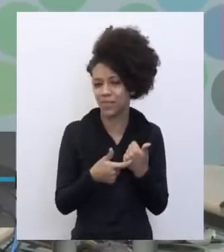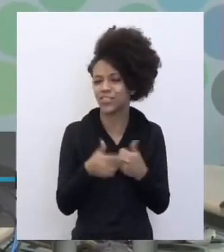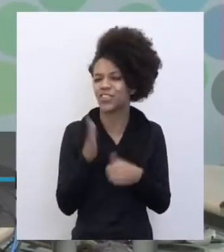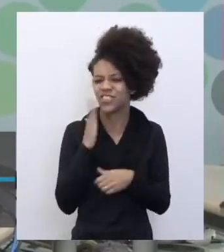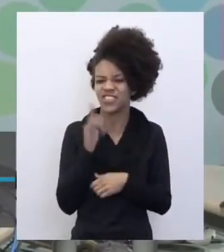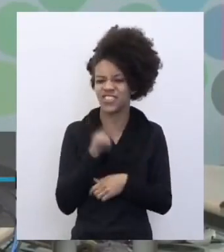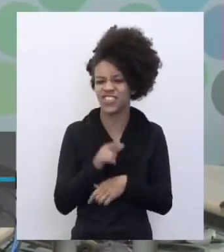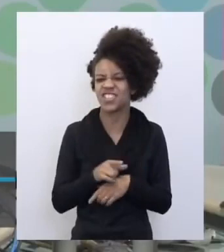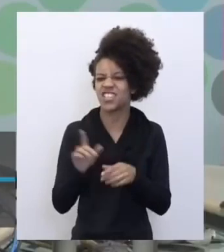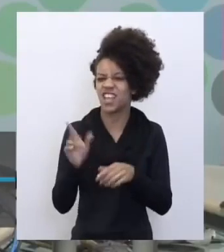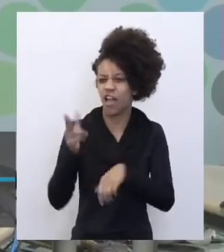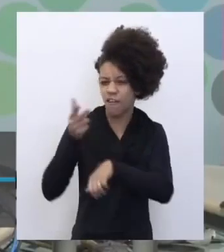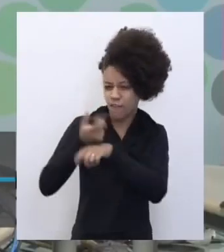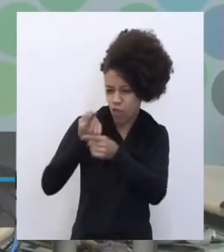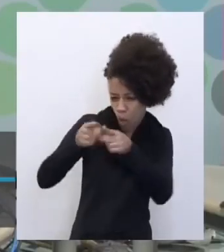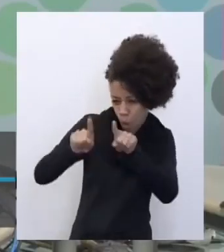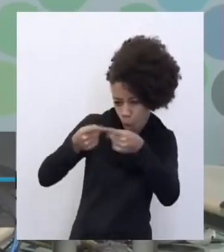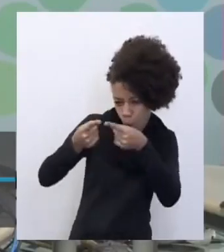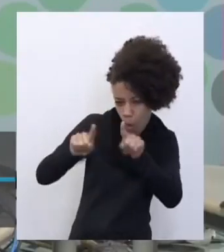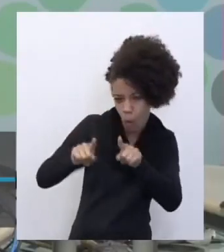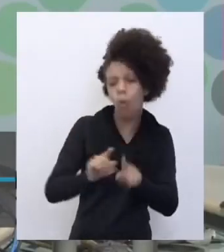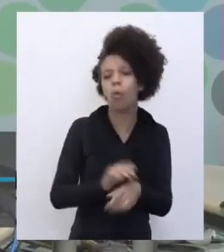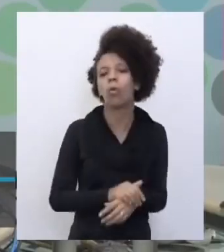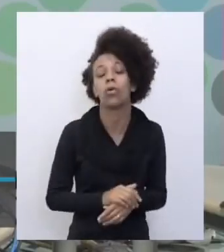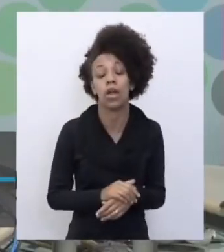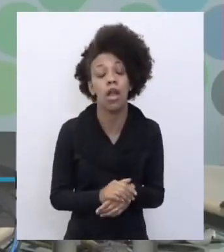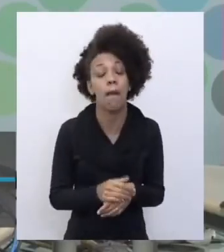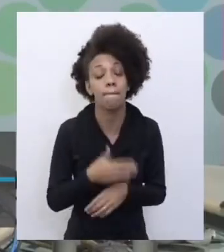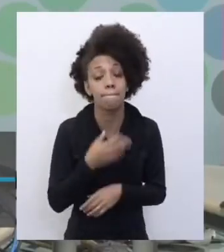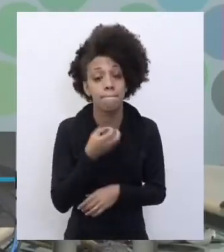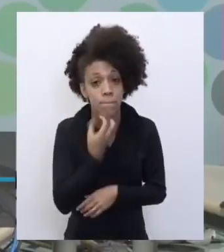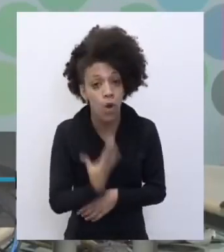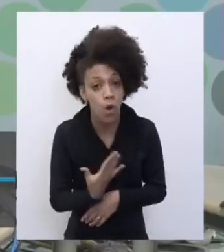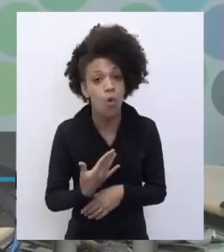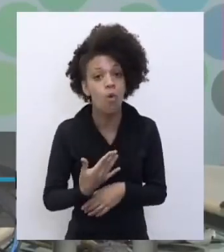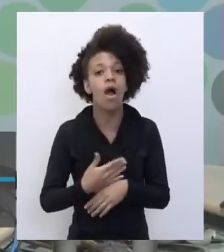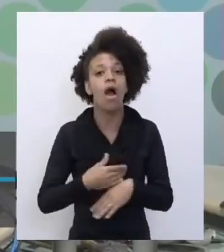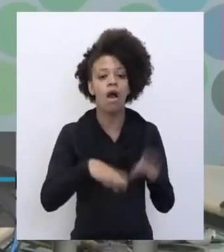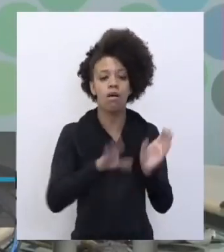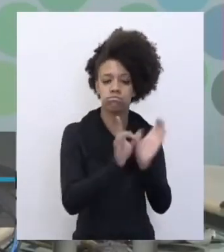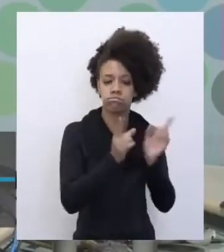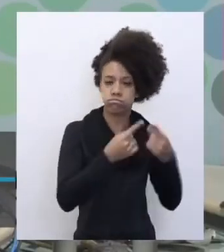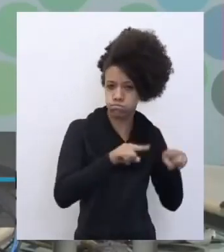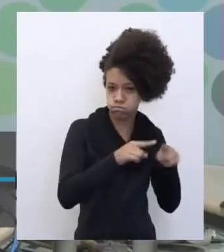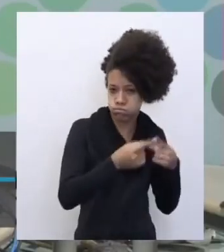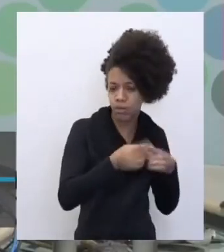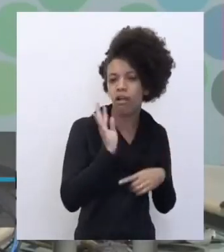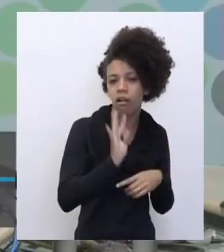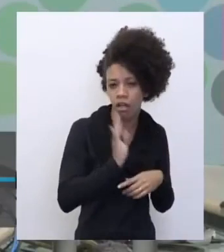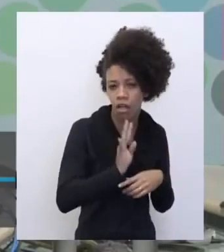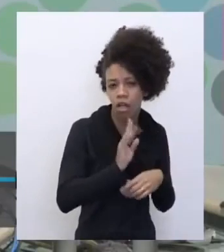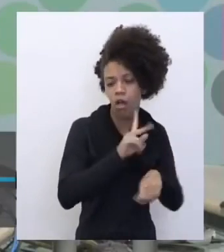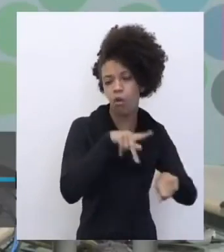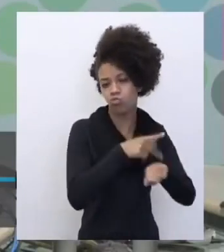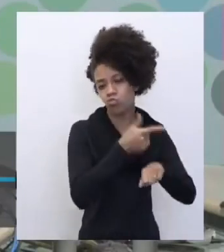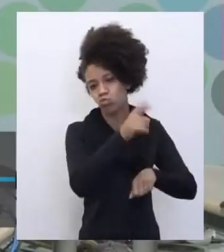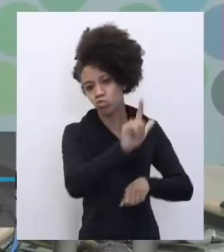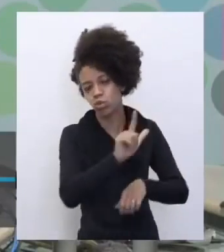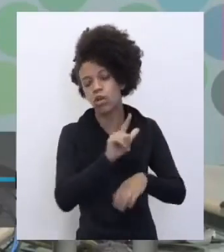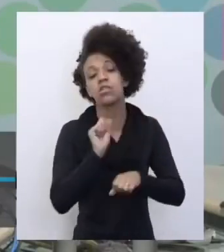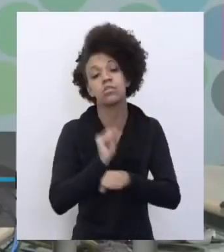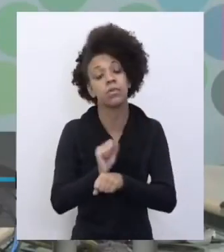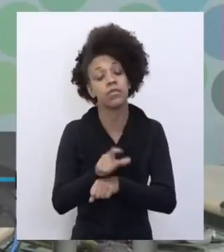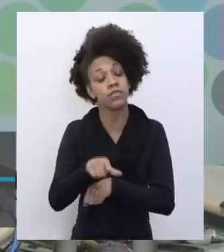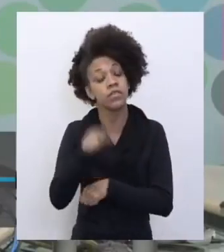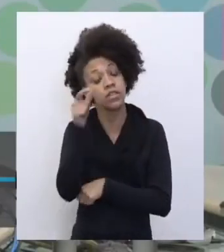adoram videoclipes, adoram música, música boa, é uma banda internacional legal. Espero que vocês assistam